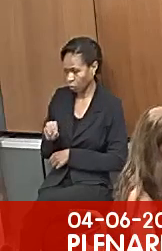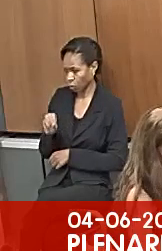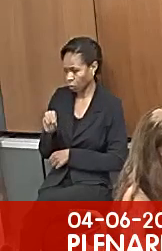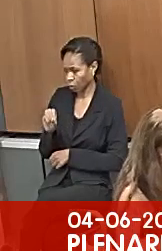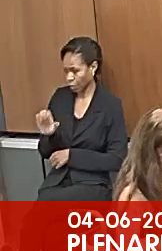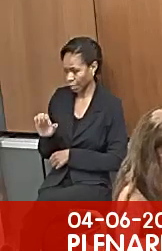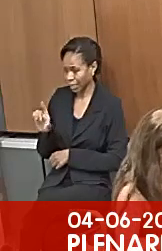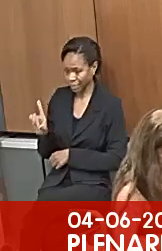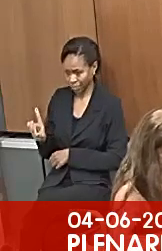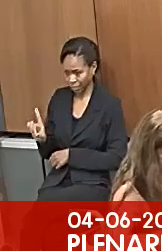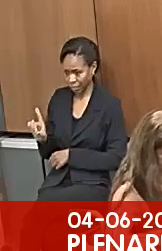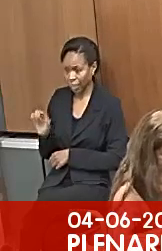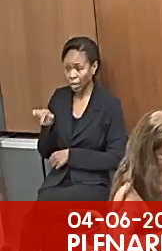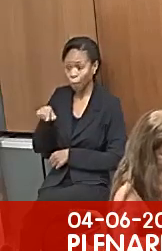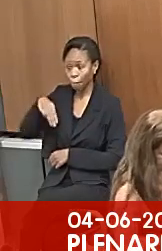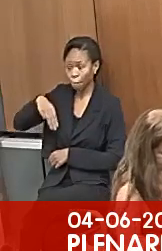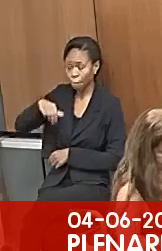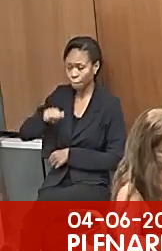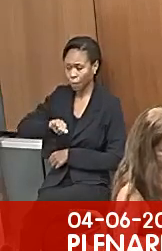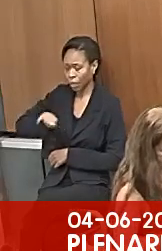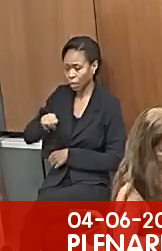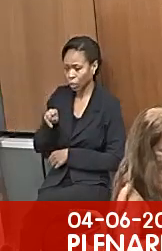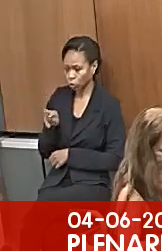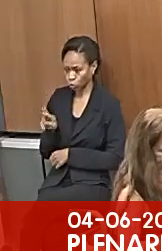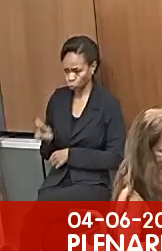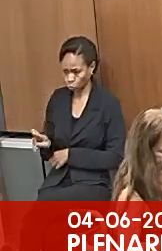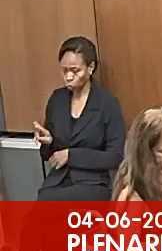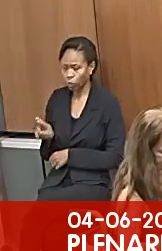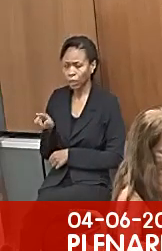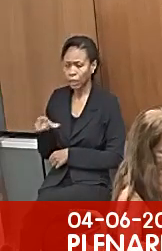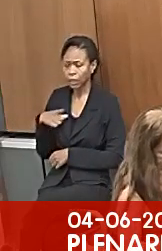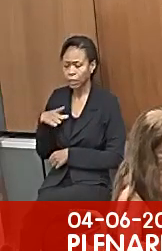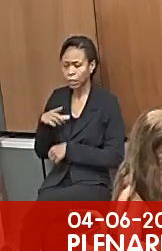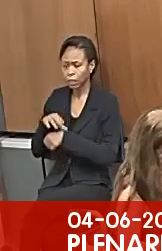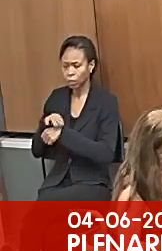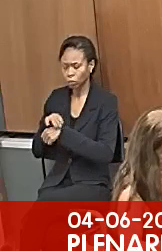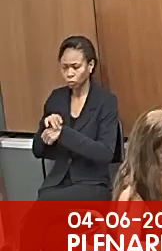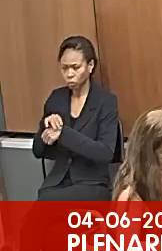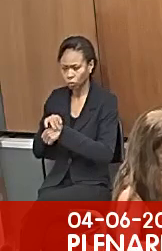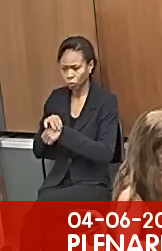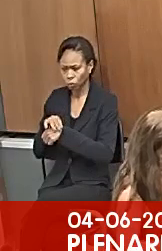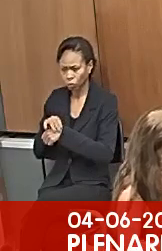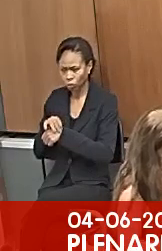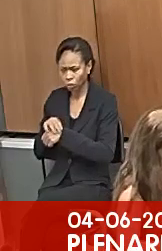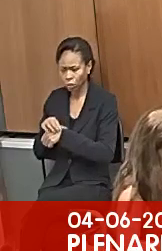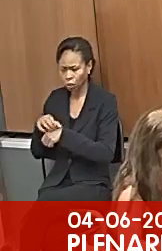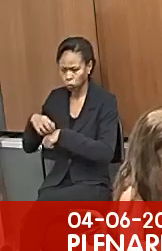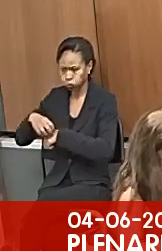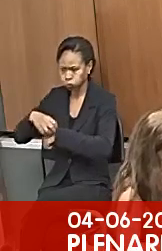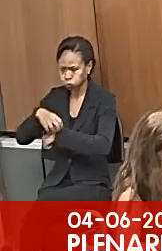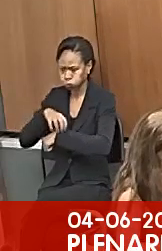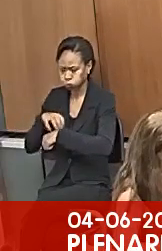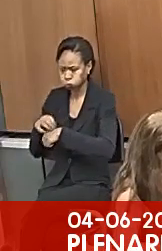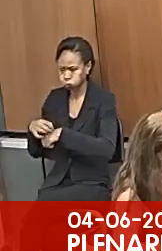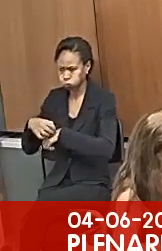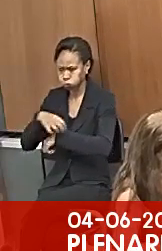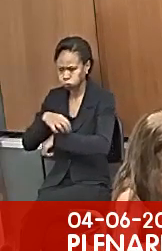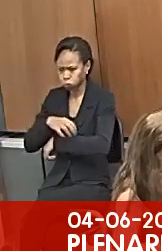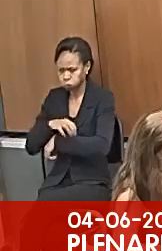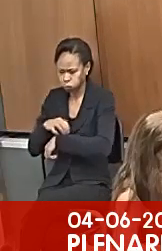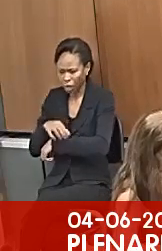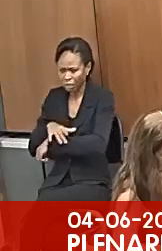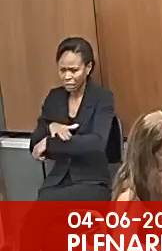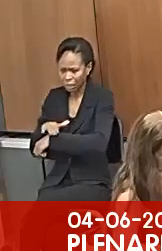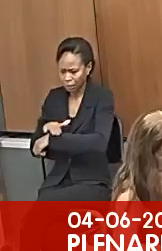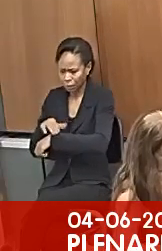Maju, ficou conhecida aí nacionalmente, né, que ela tem aquela doença de epidermólise bolhosa, que dá as bolhas na